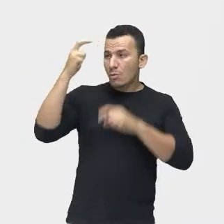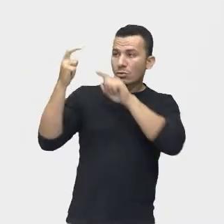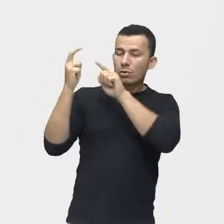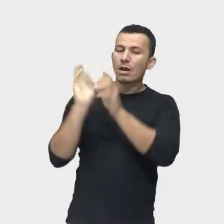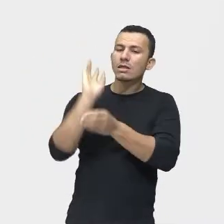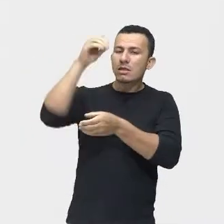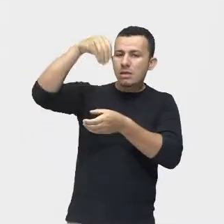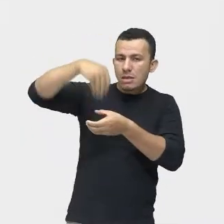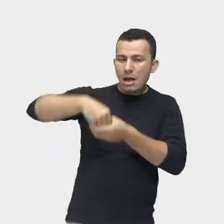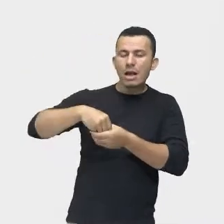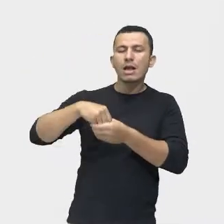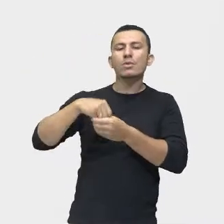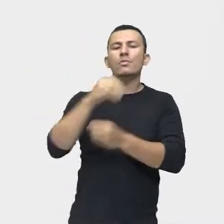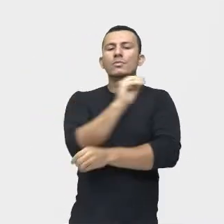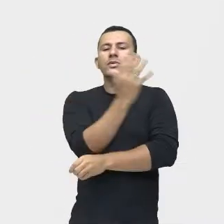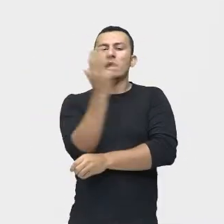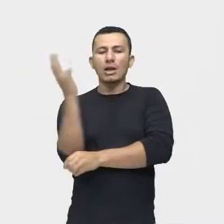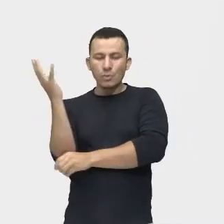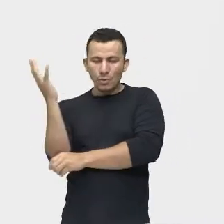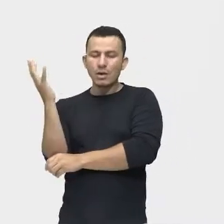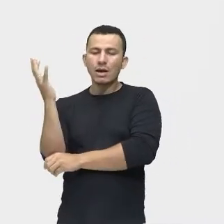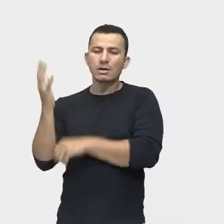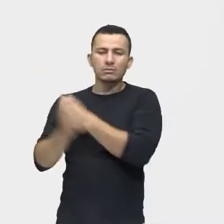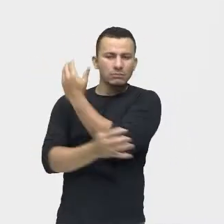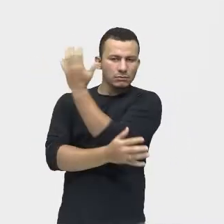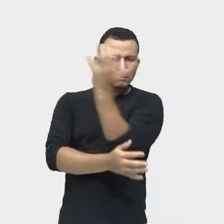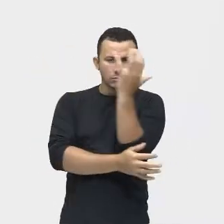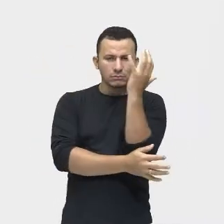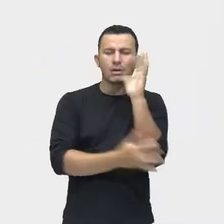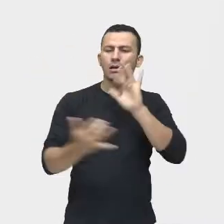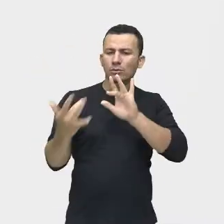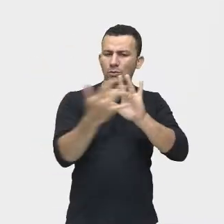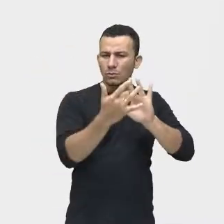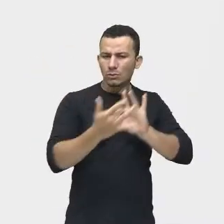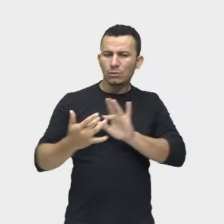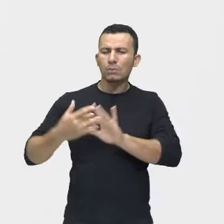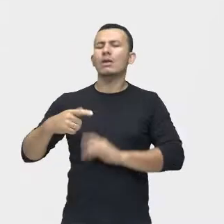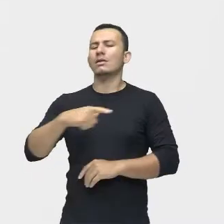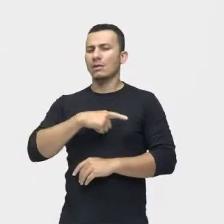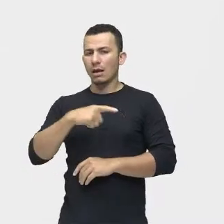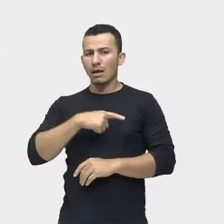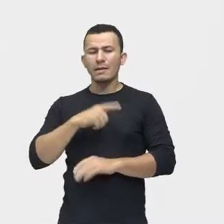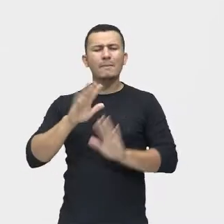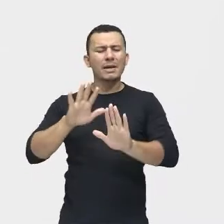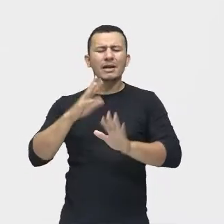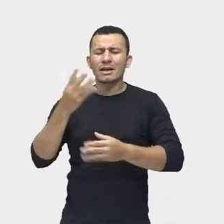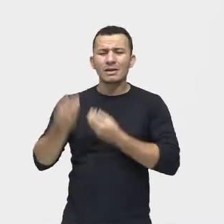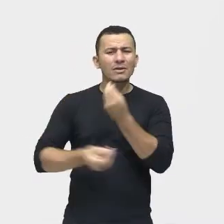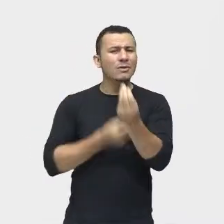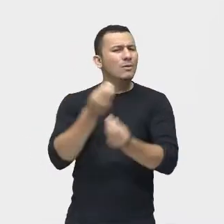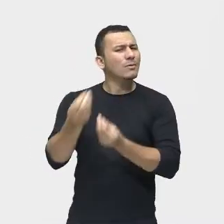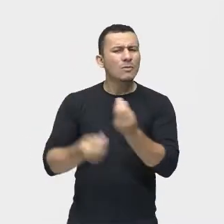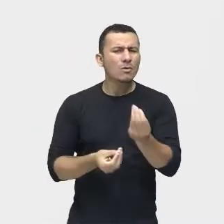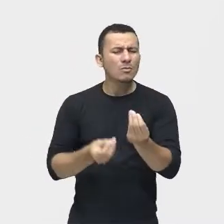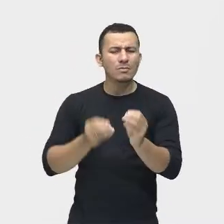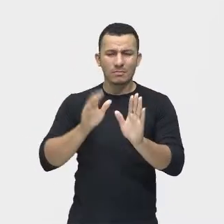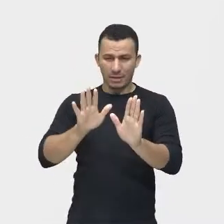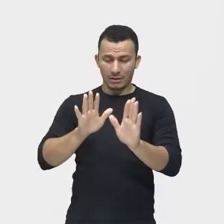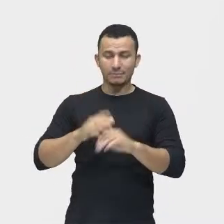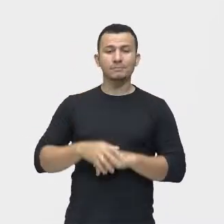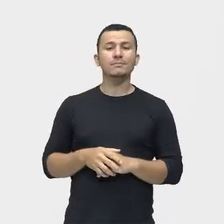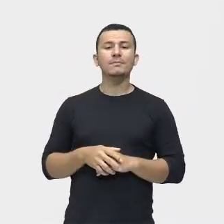da natureza e na natureza. Mas como assim, professora? Vamos ver primeiro o que é natureza